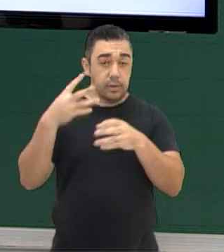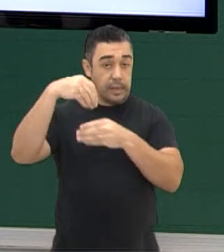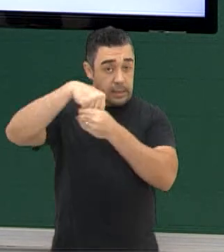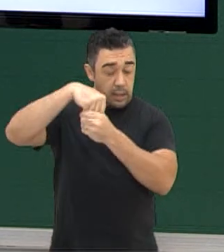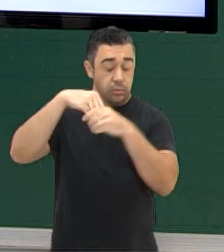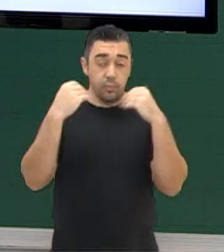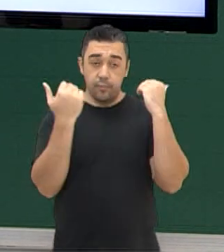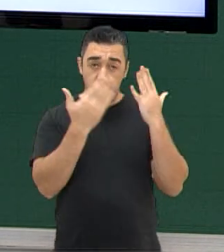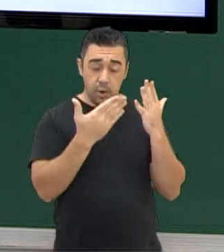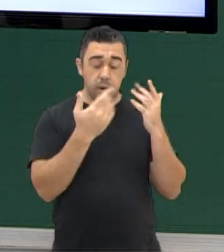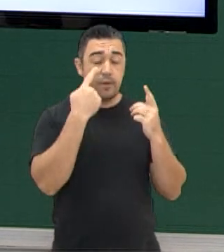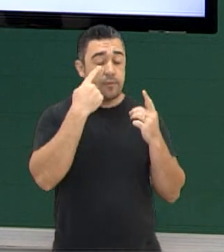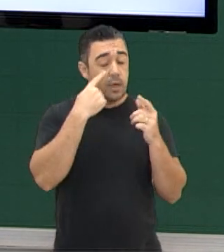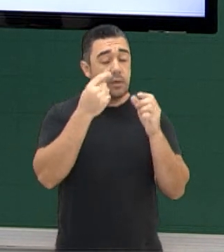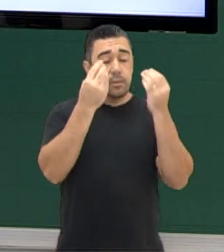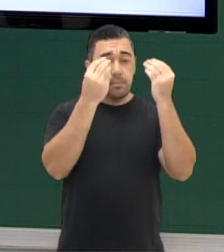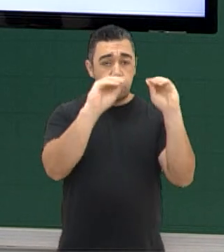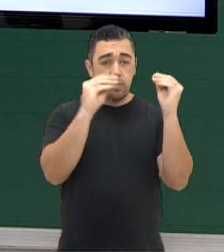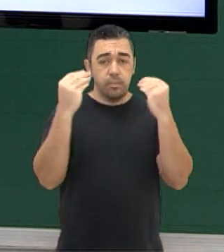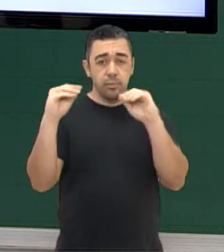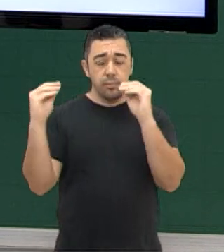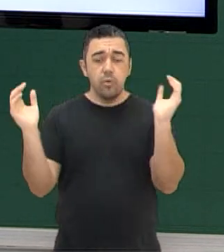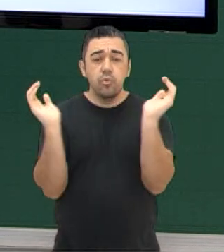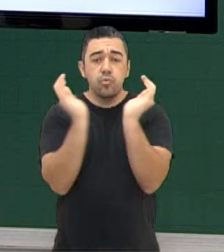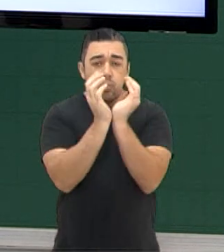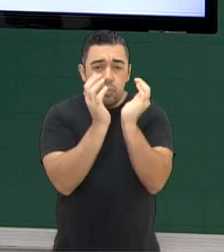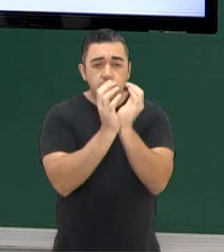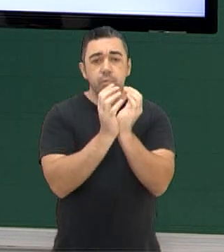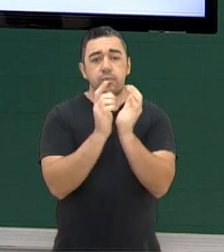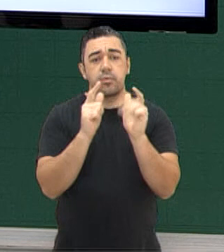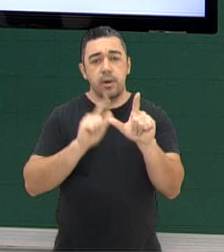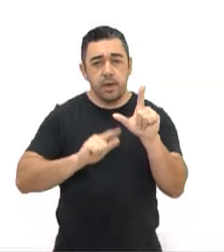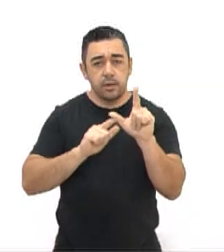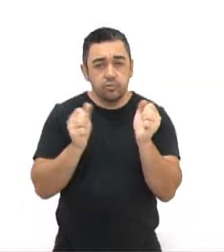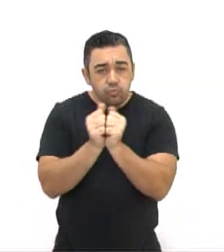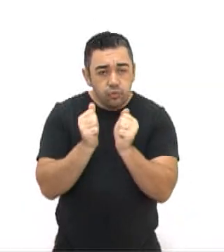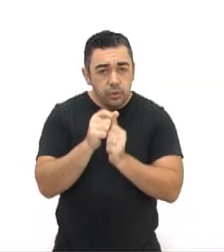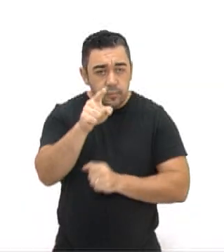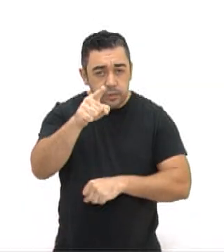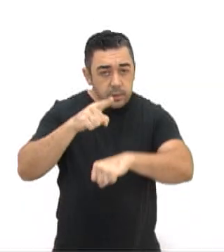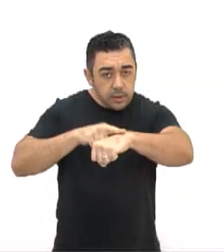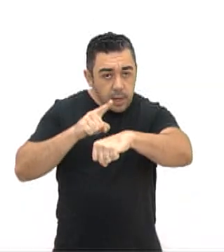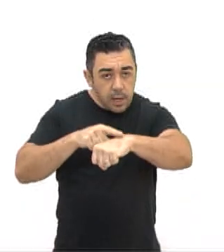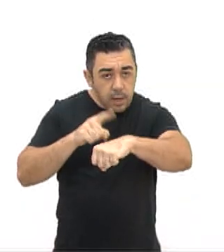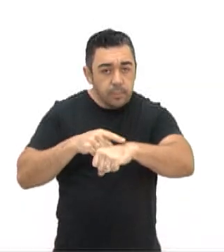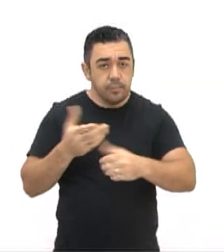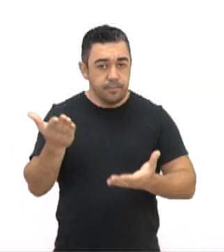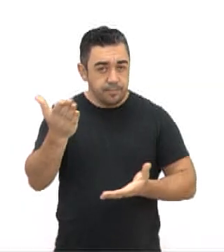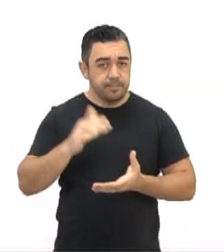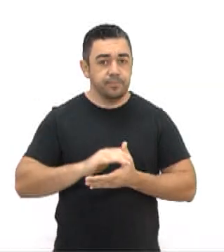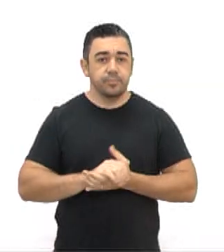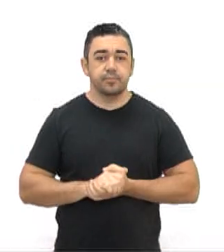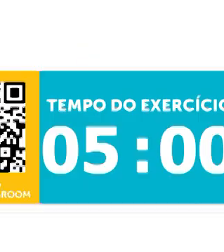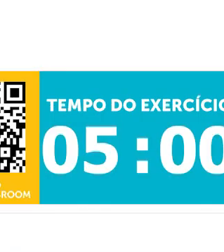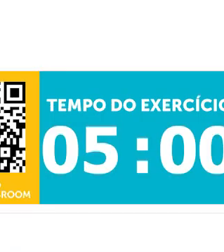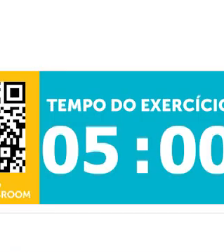dele e resolve agrupando as letras iguais. Eu vou dar um tempo e a gente já retorna.